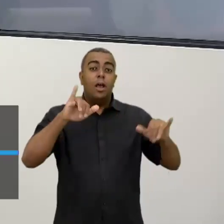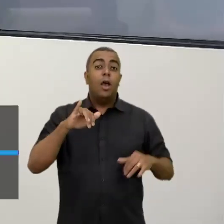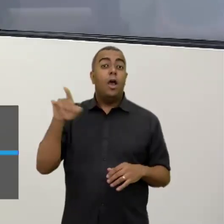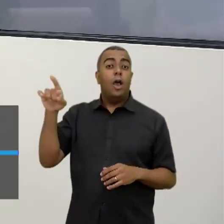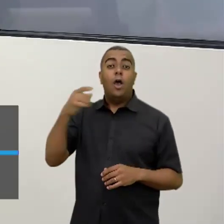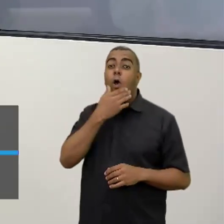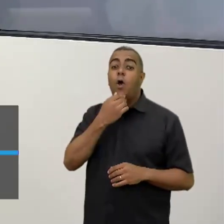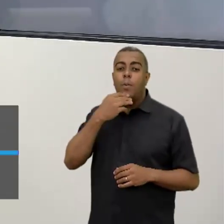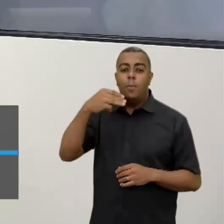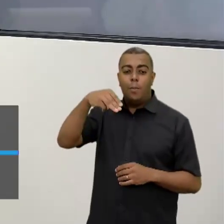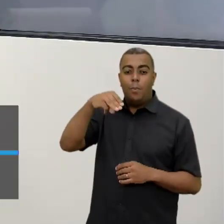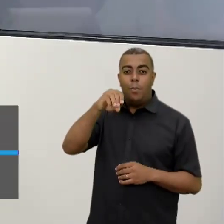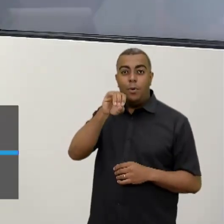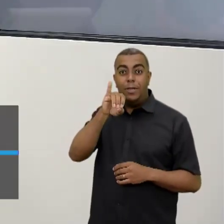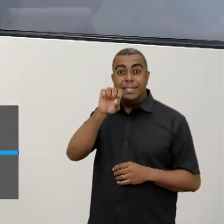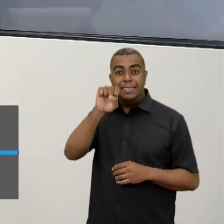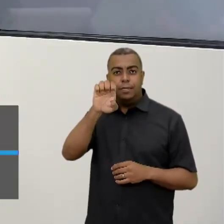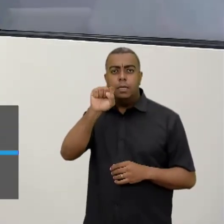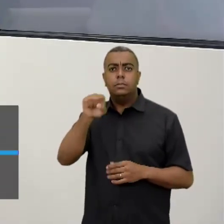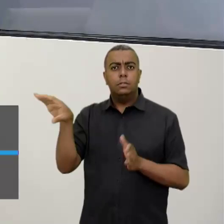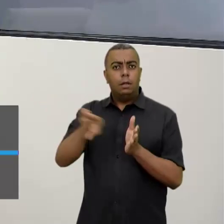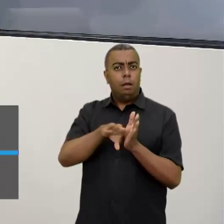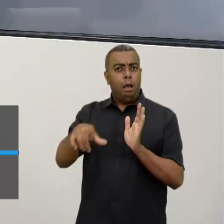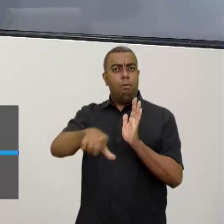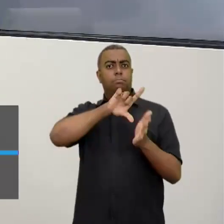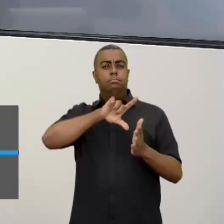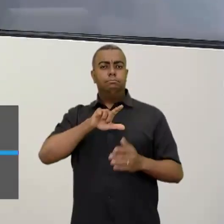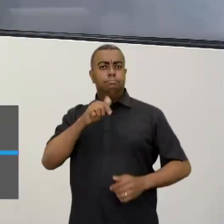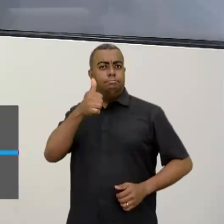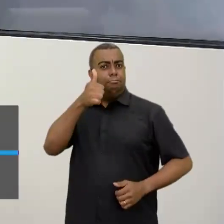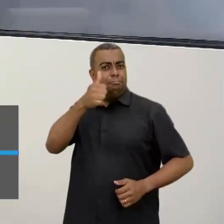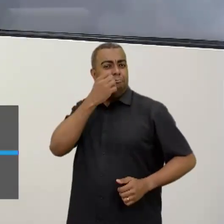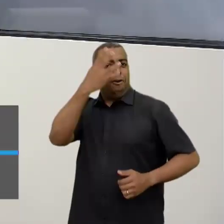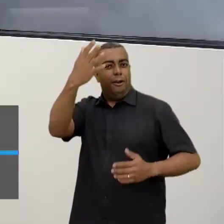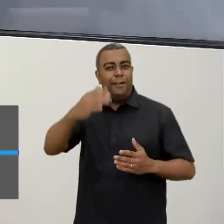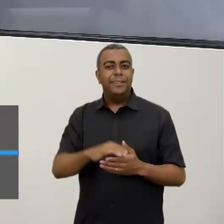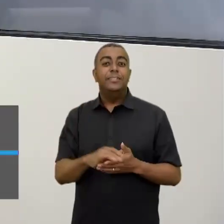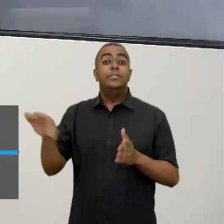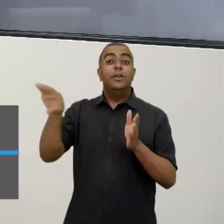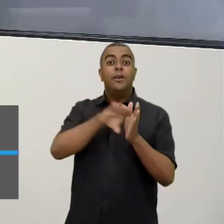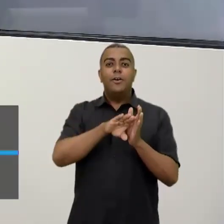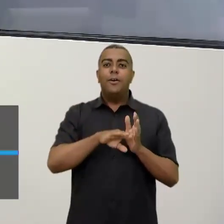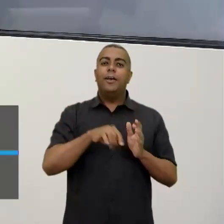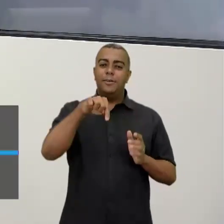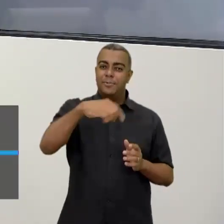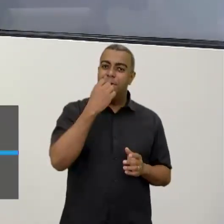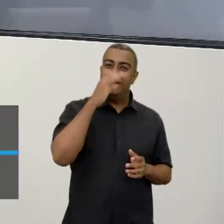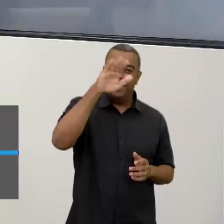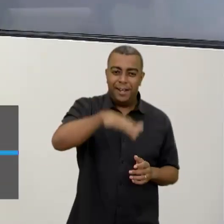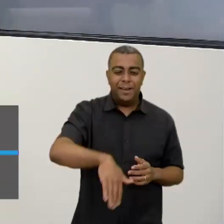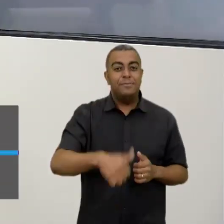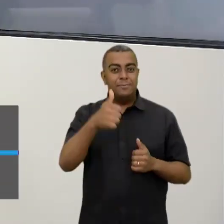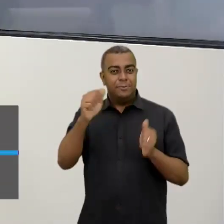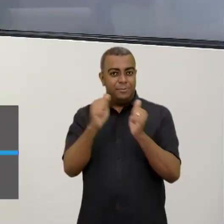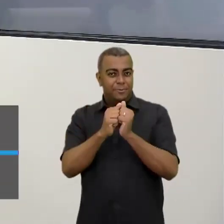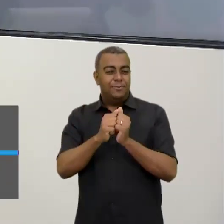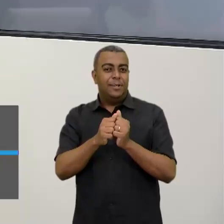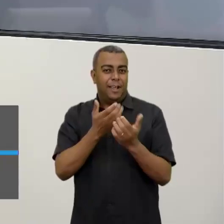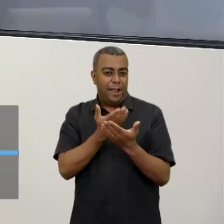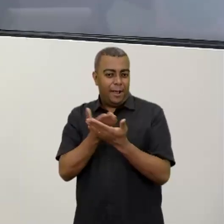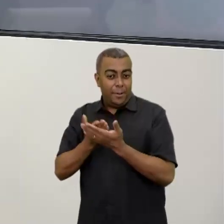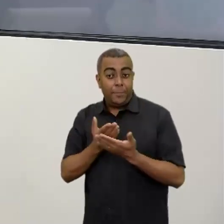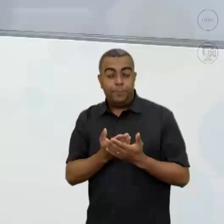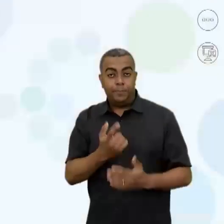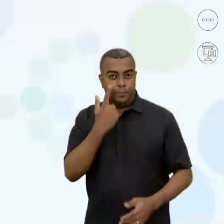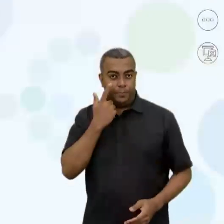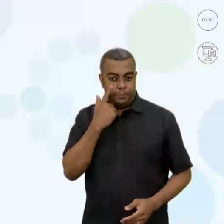chega até antecipado, ele não gosta de atrasar, não. E a Monique Alves também entrou aqui, já dando boa tarde para a gente. Vamos acompanhar a nossa aula. Então, olha